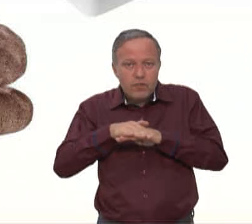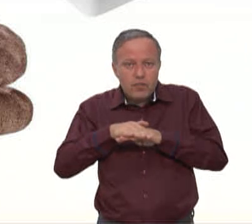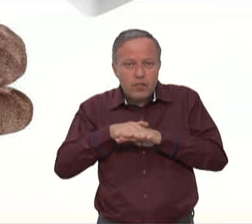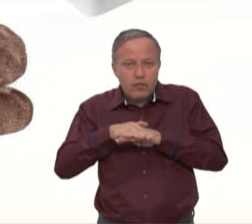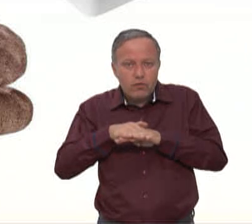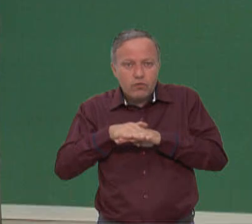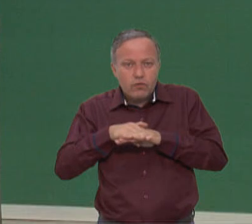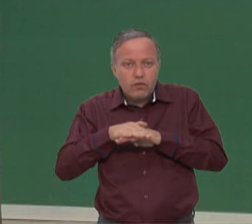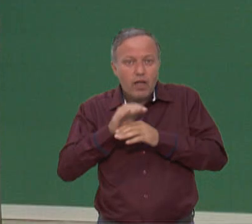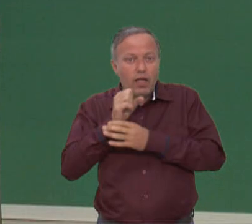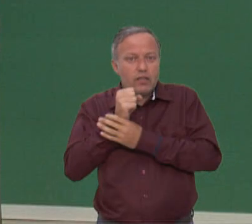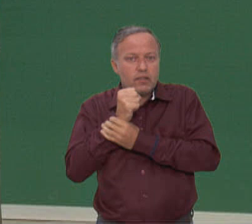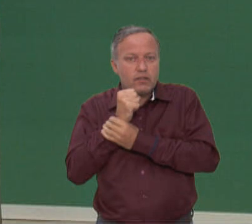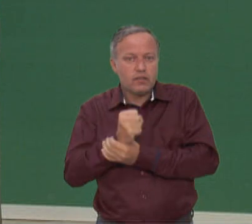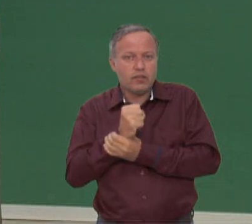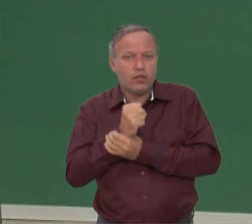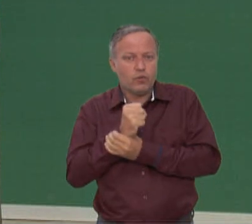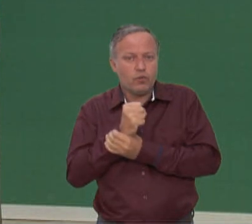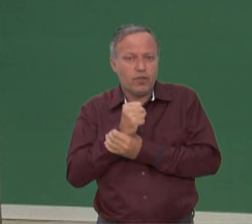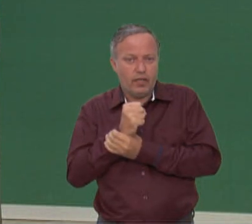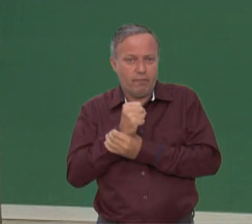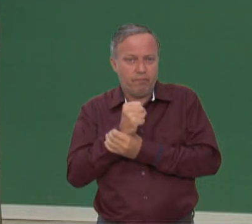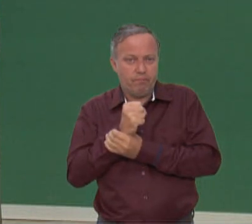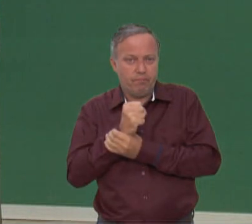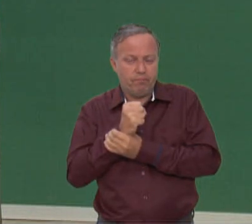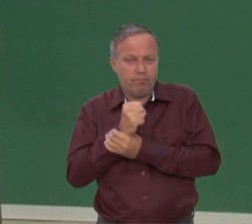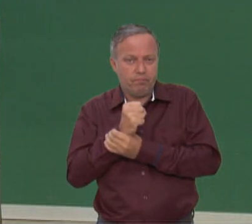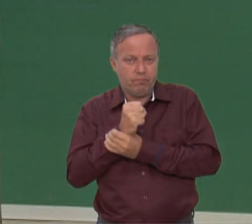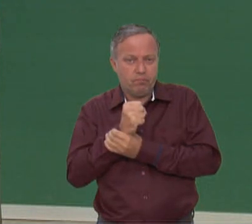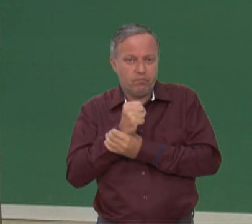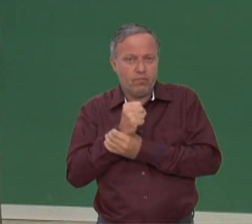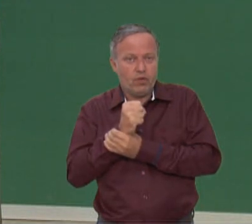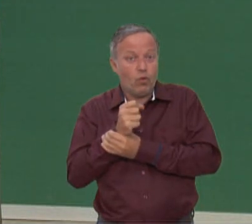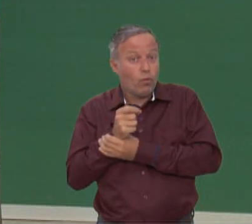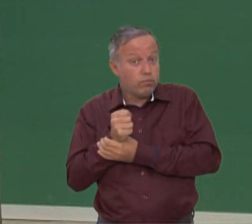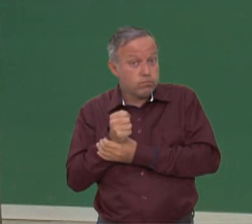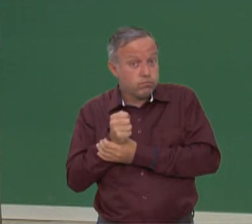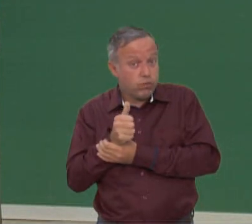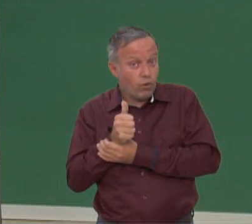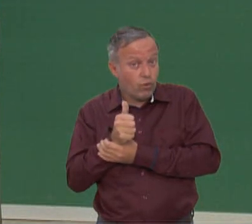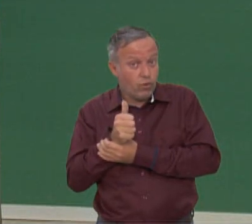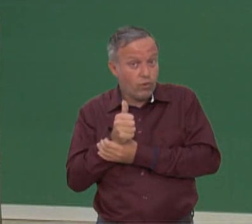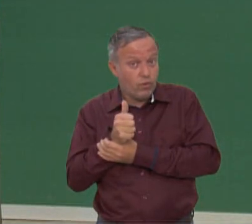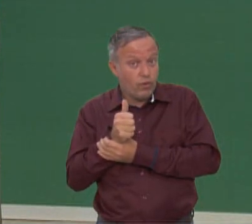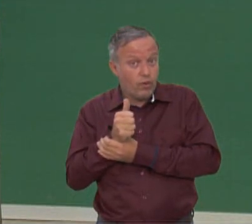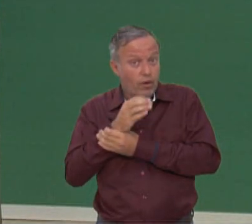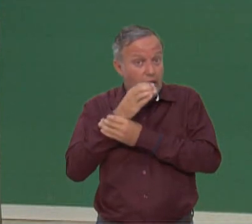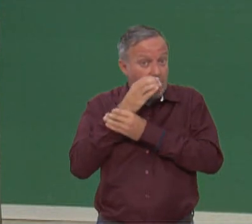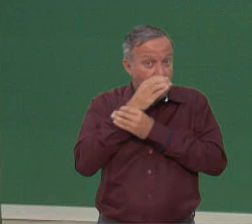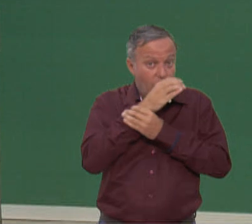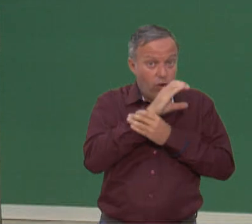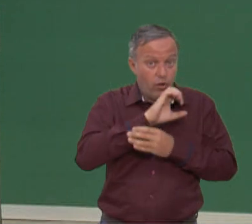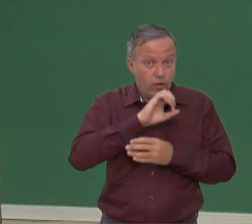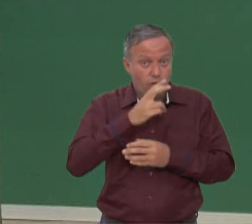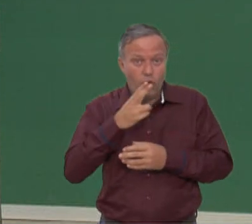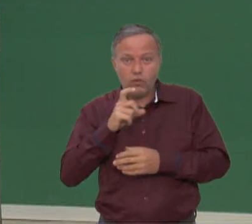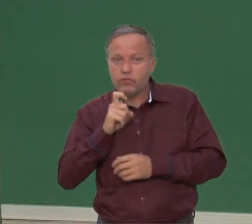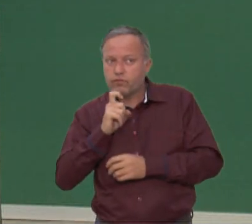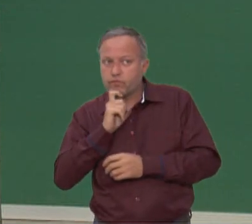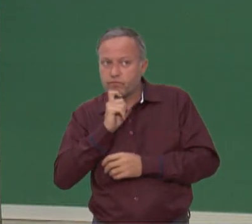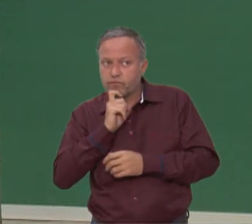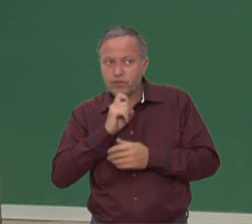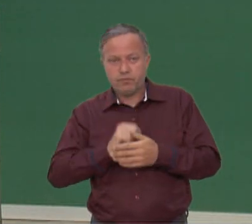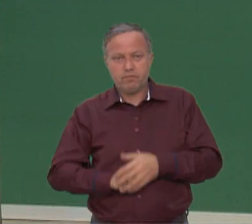quê? Você está isolando do componente externo. Temos ali a ideia do cobertor, que já dá sequência naquilo que eu expliquei para vocês